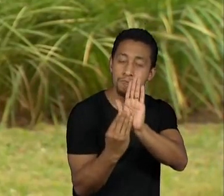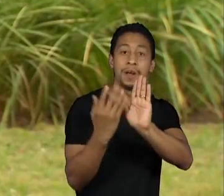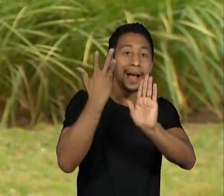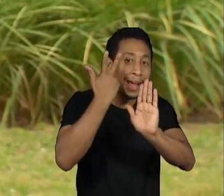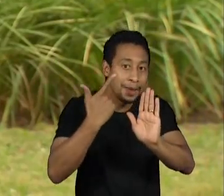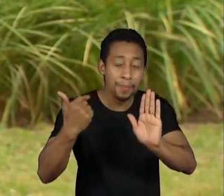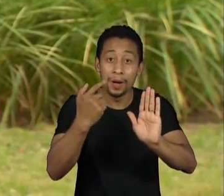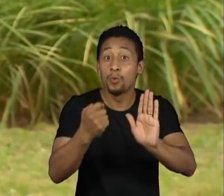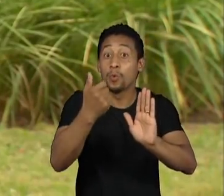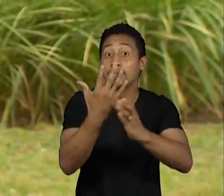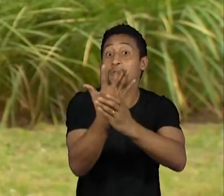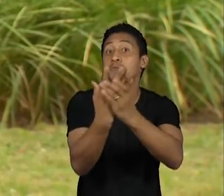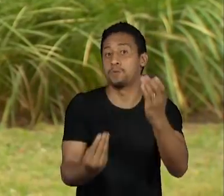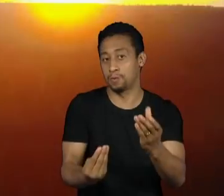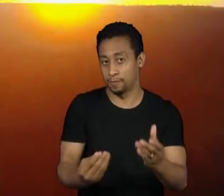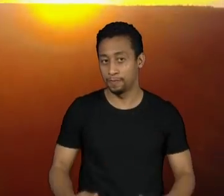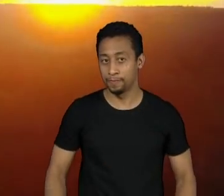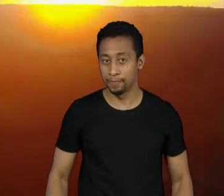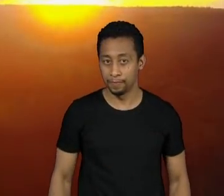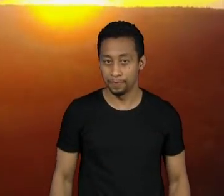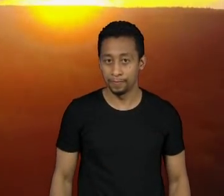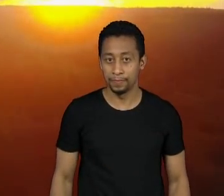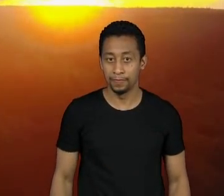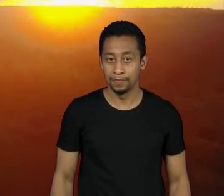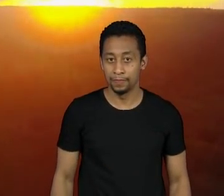espécies ameaçadas.